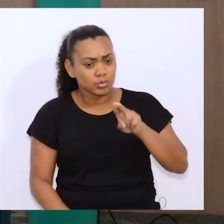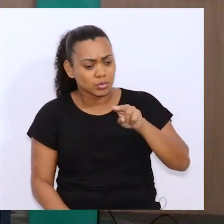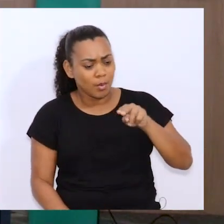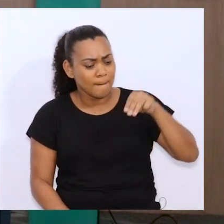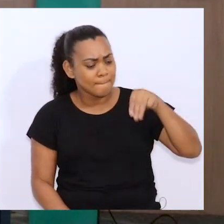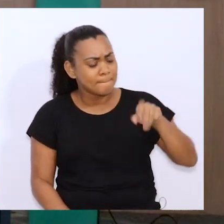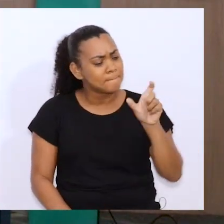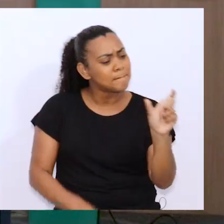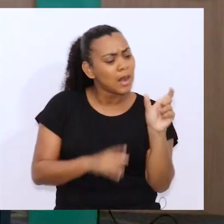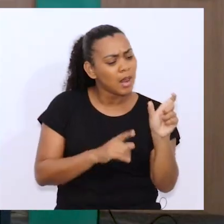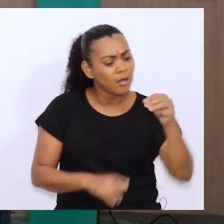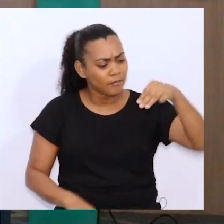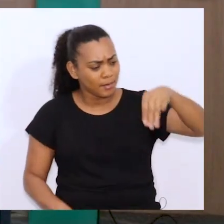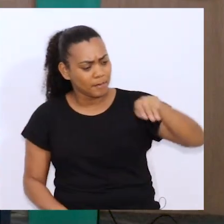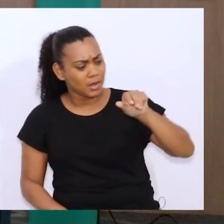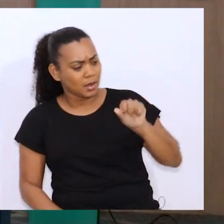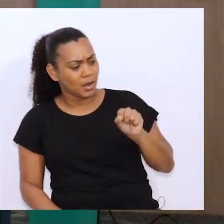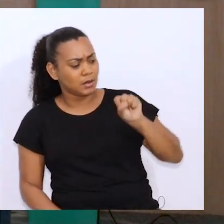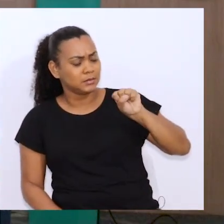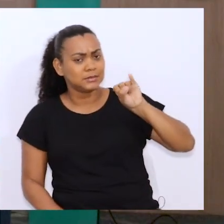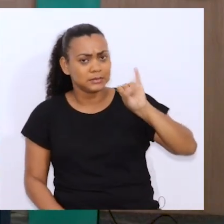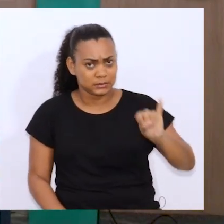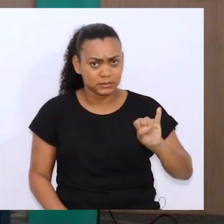palavras mais